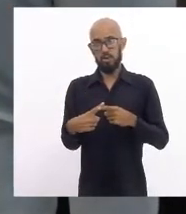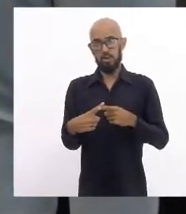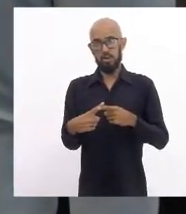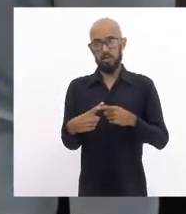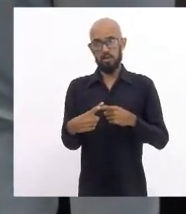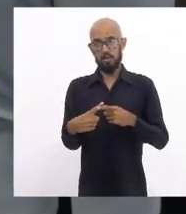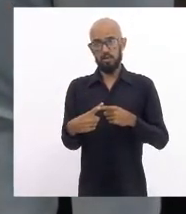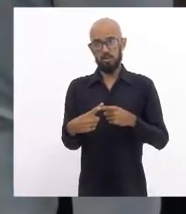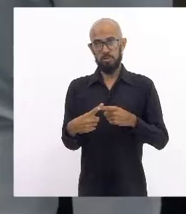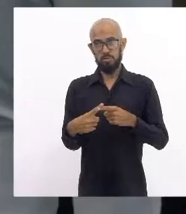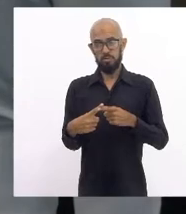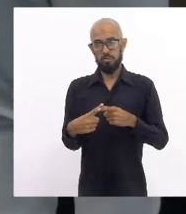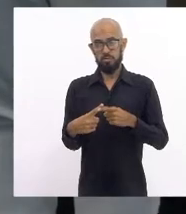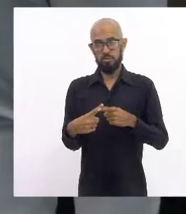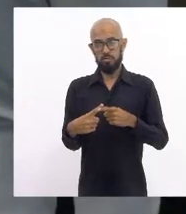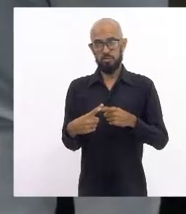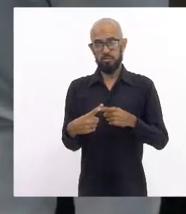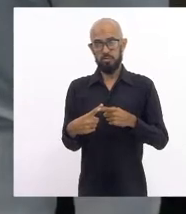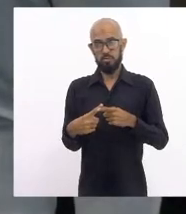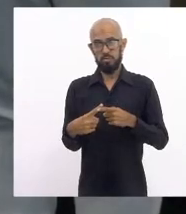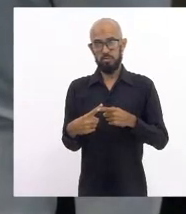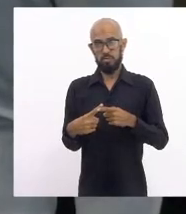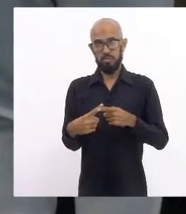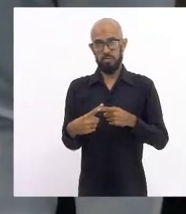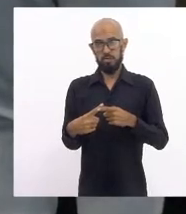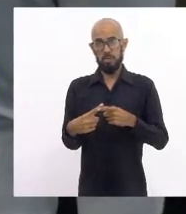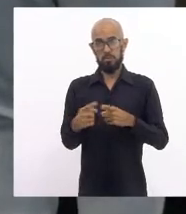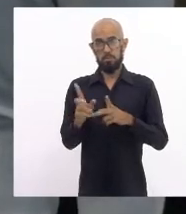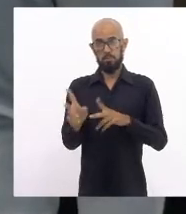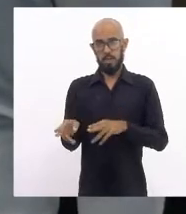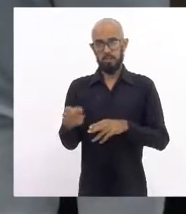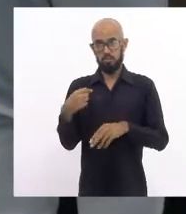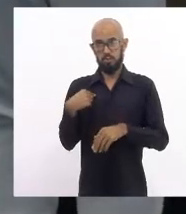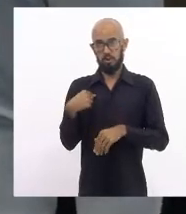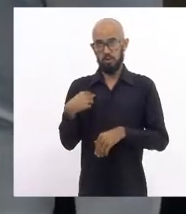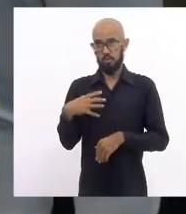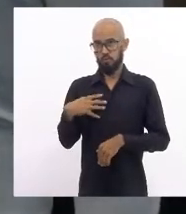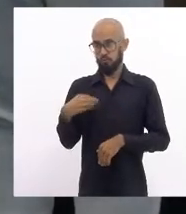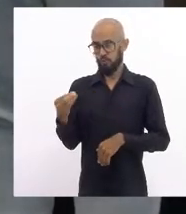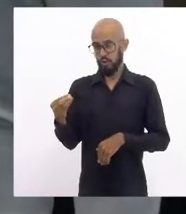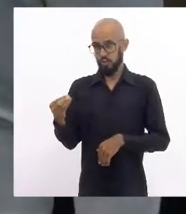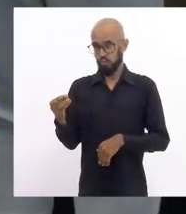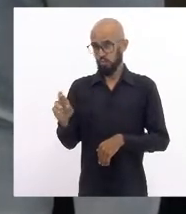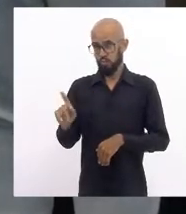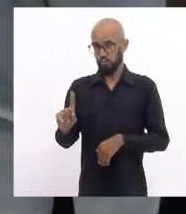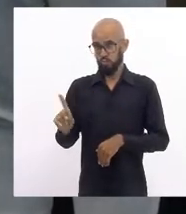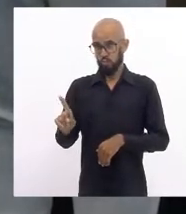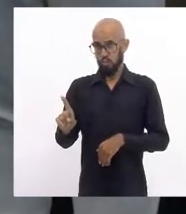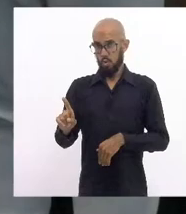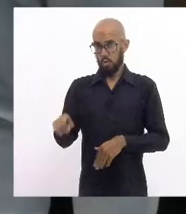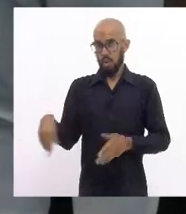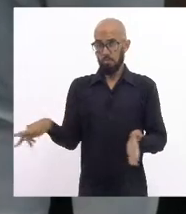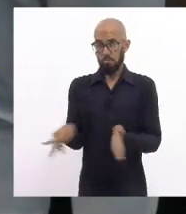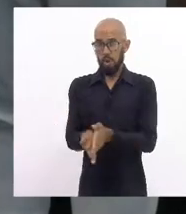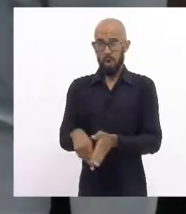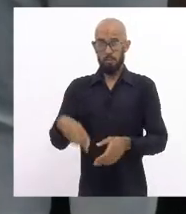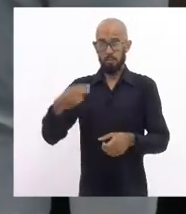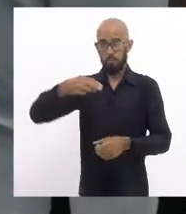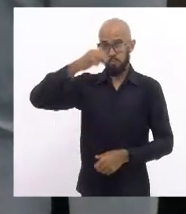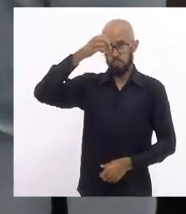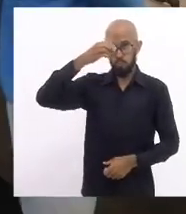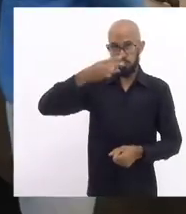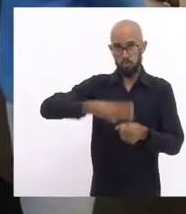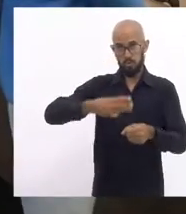tenho opinião sobre o projeto. Apesar de eu não ser filho de São Gonçalo, quem de nós que